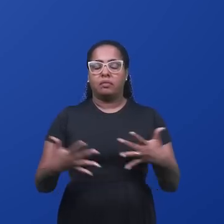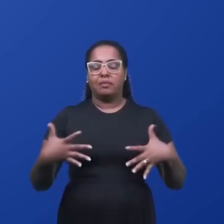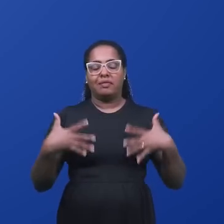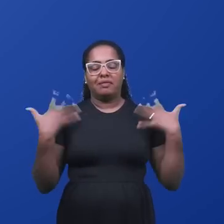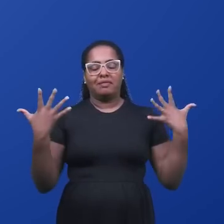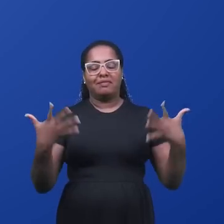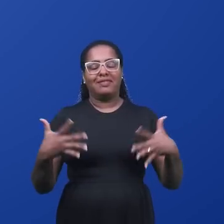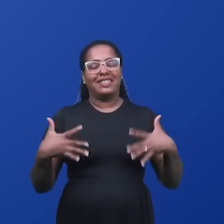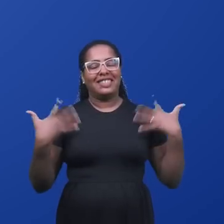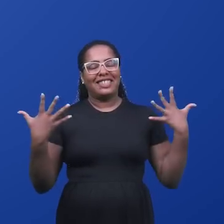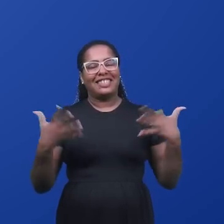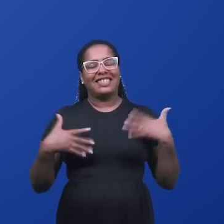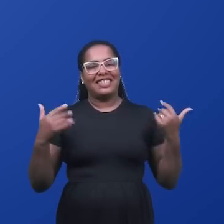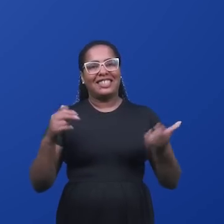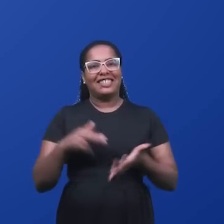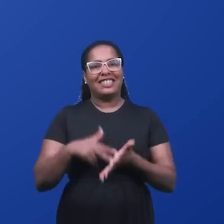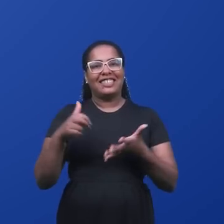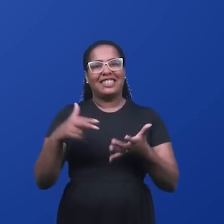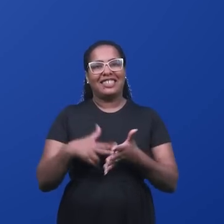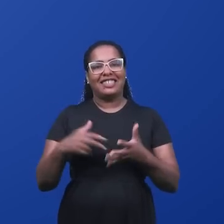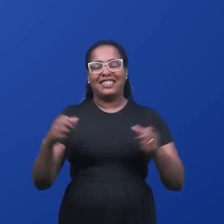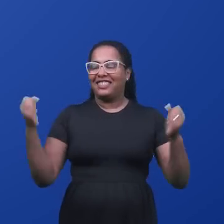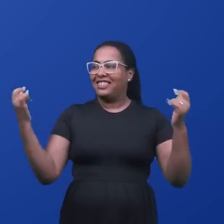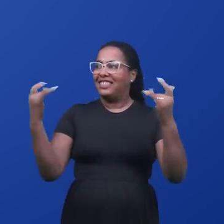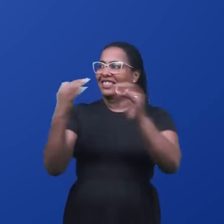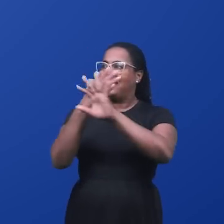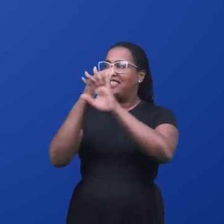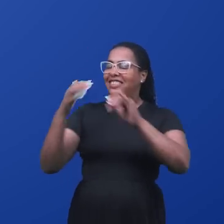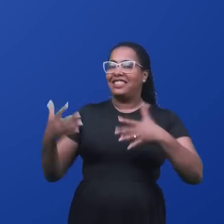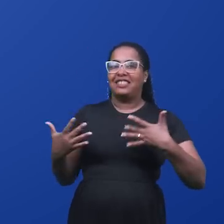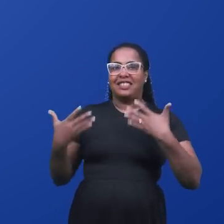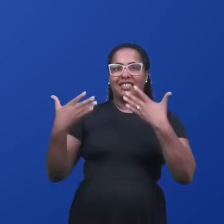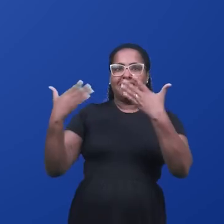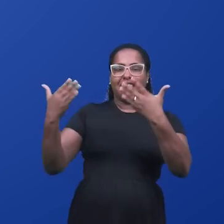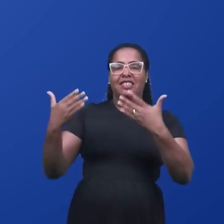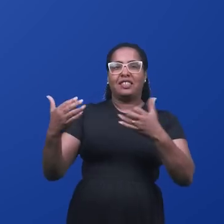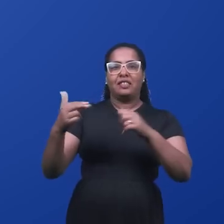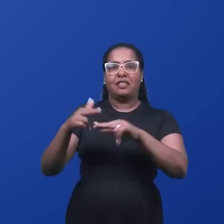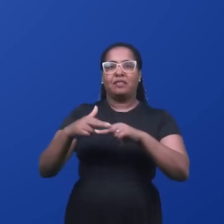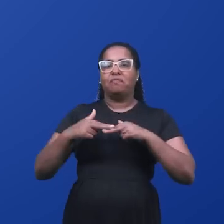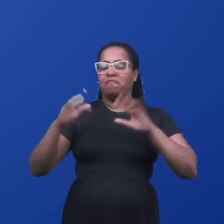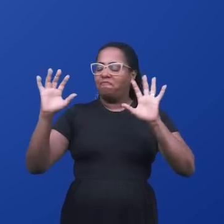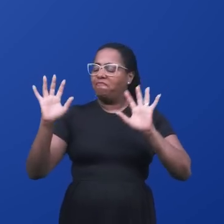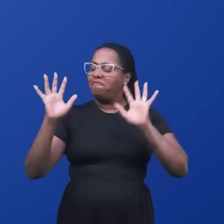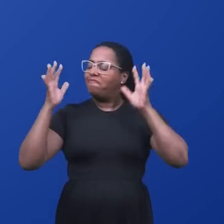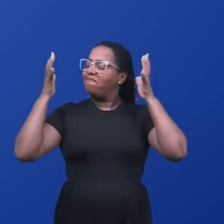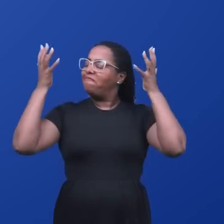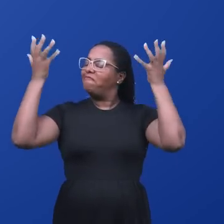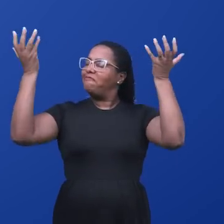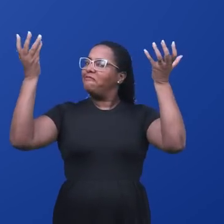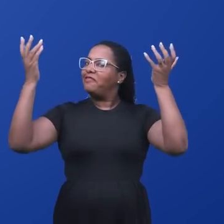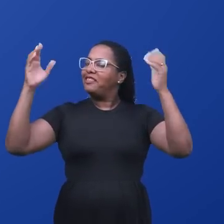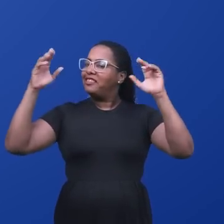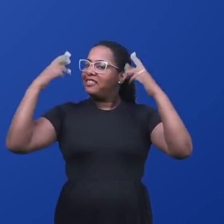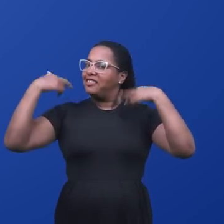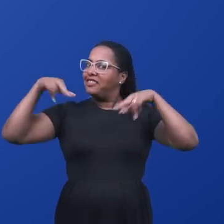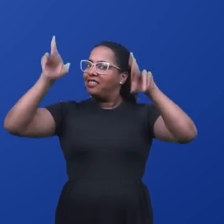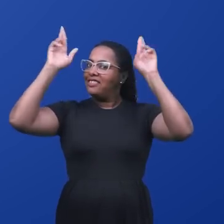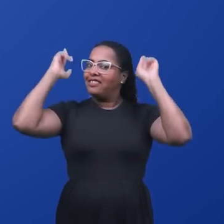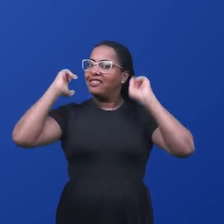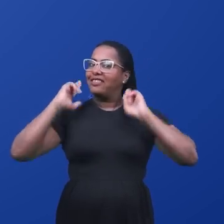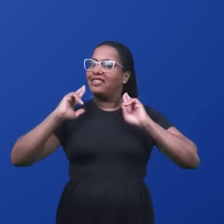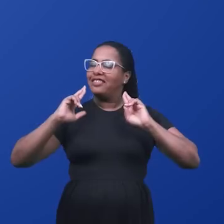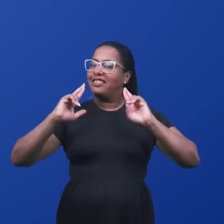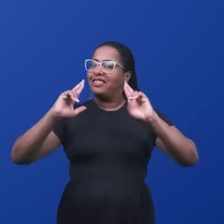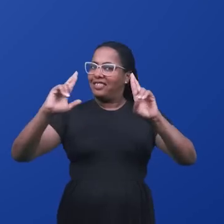regozijemos e alegremos e demos glória, porque vindas são as bodas do Cordeiro,